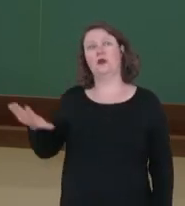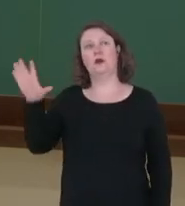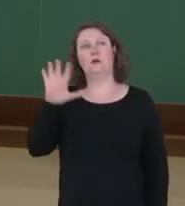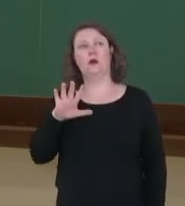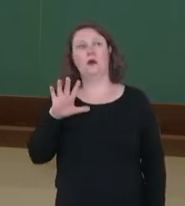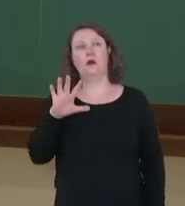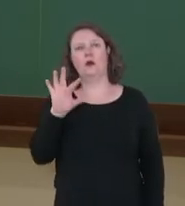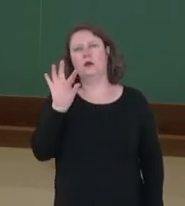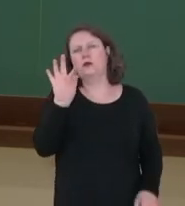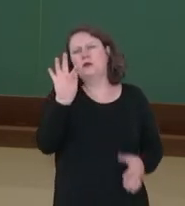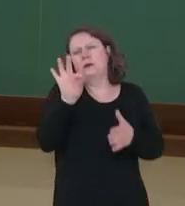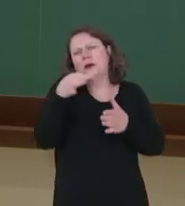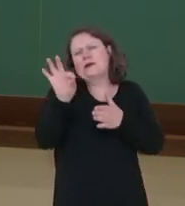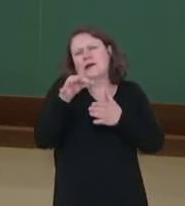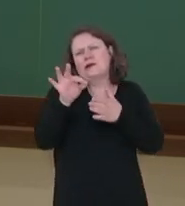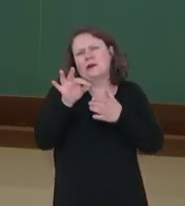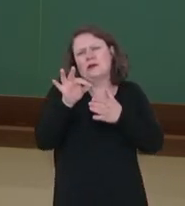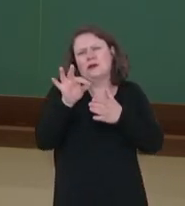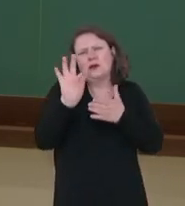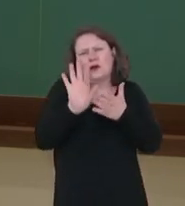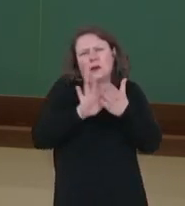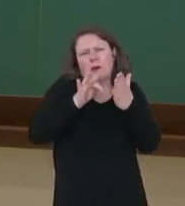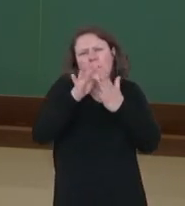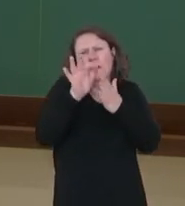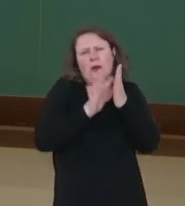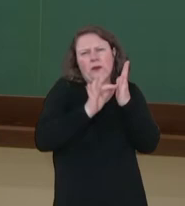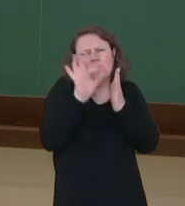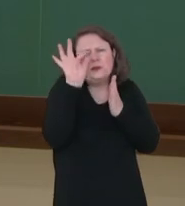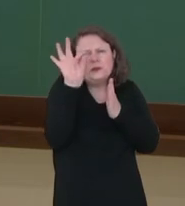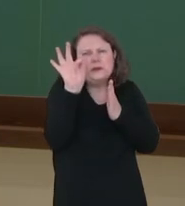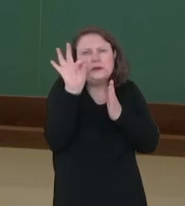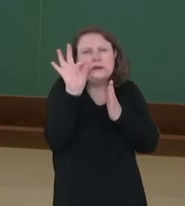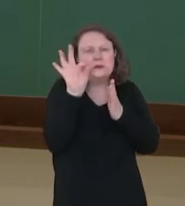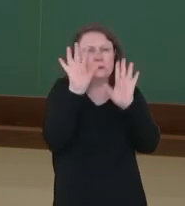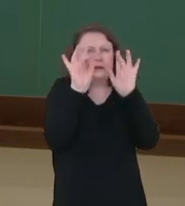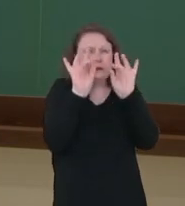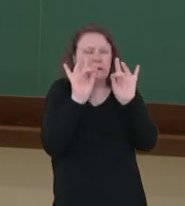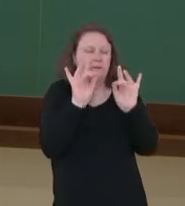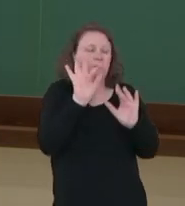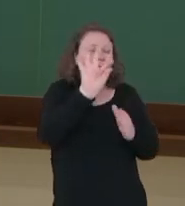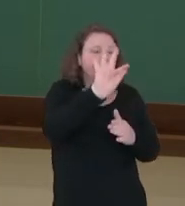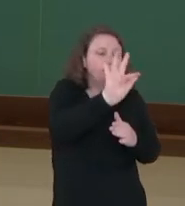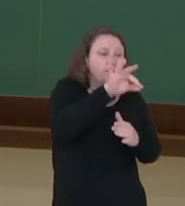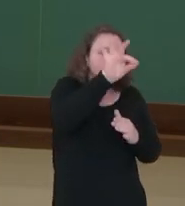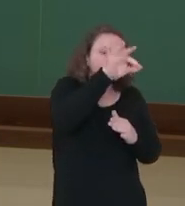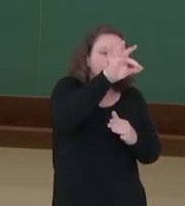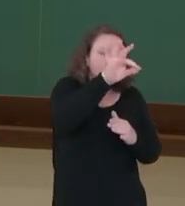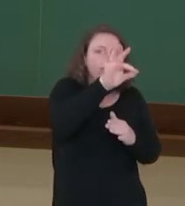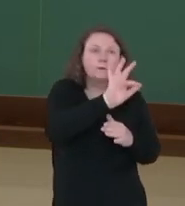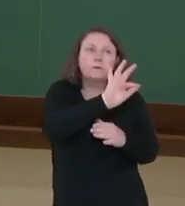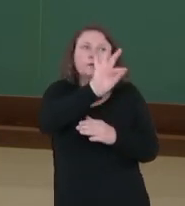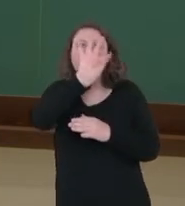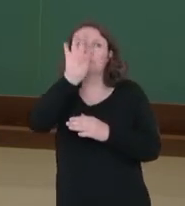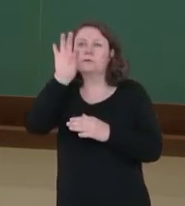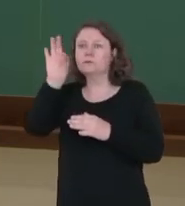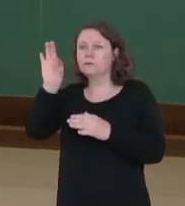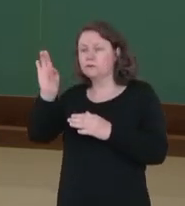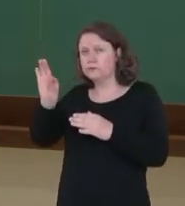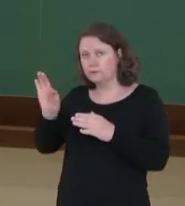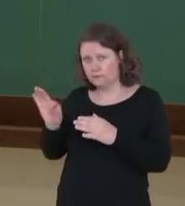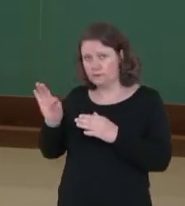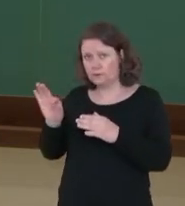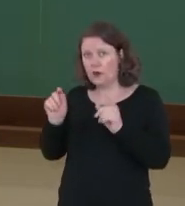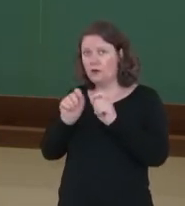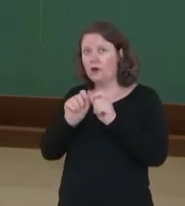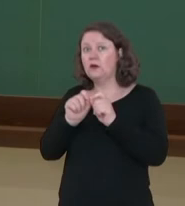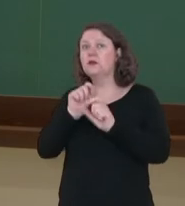um pincelzinho, por exemplo. Tá? Então tem que ser uma coisinha bem delicada. Aí ele vai pegar uma outra planta e